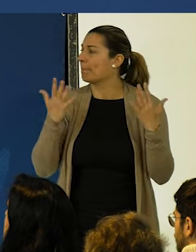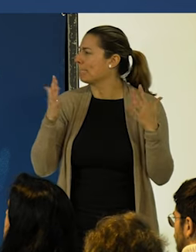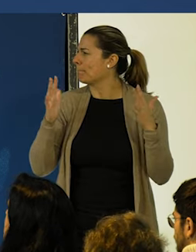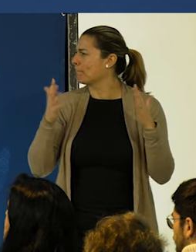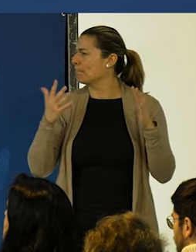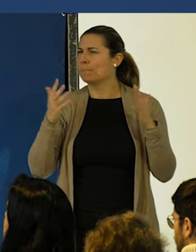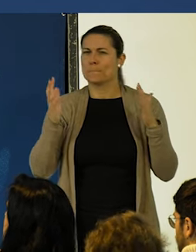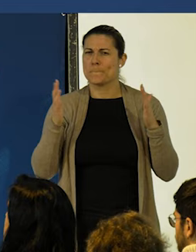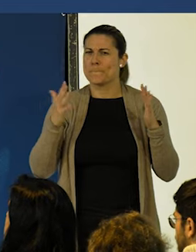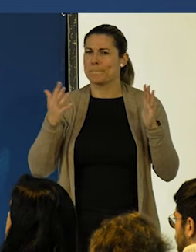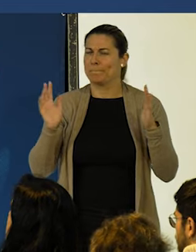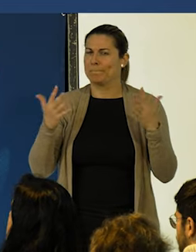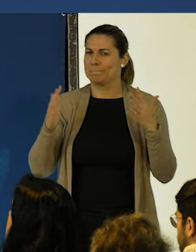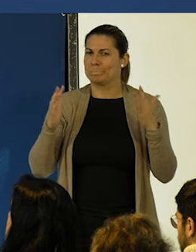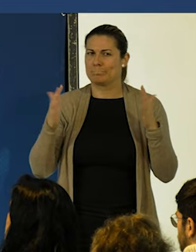Mas,